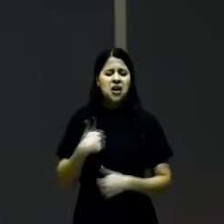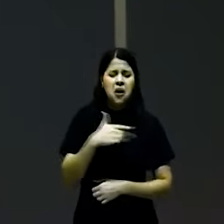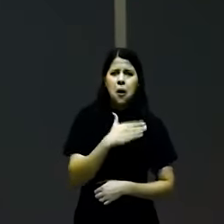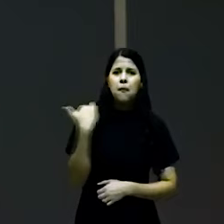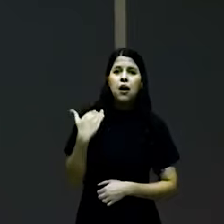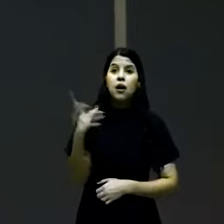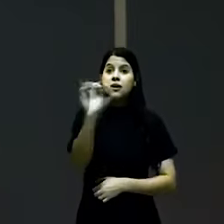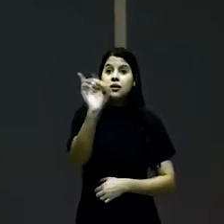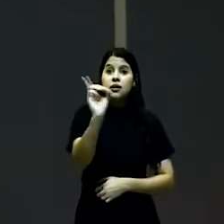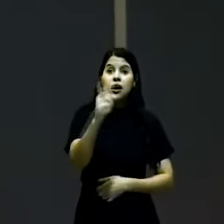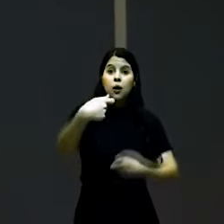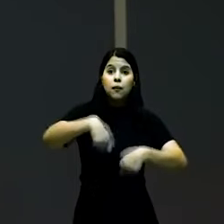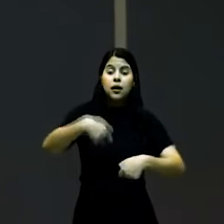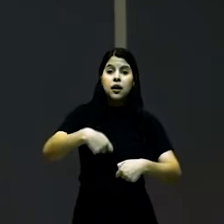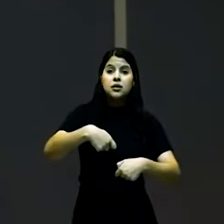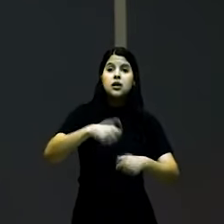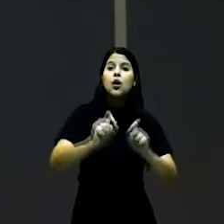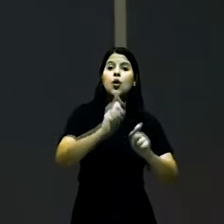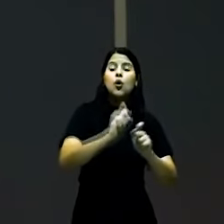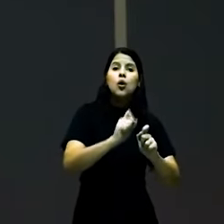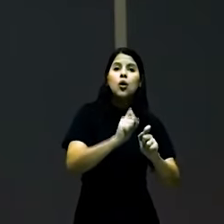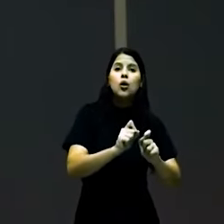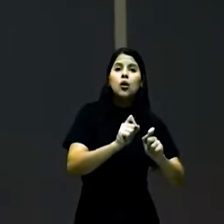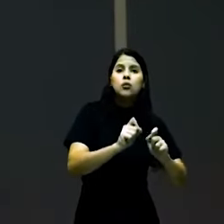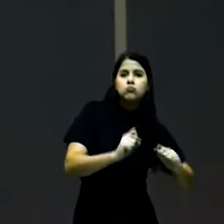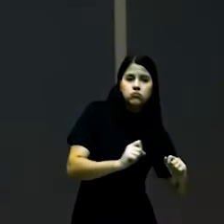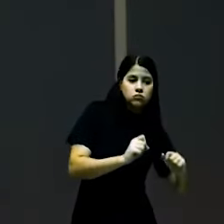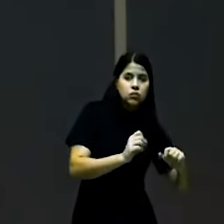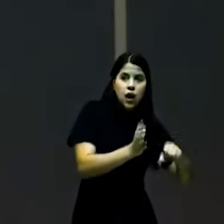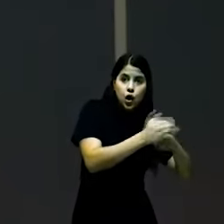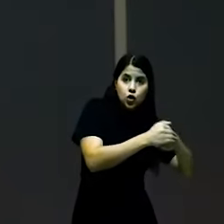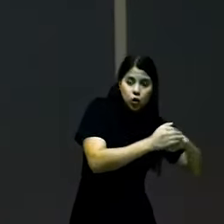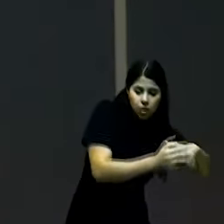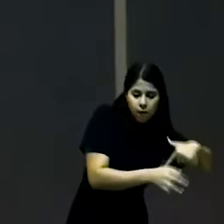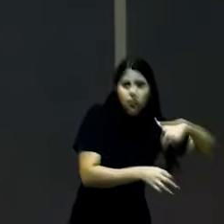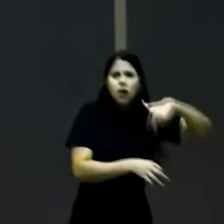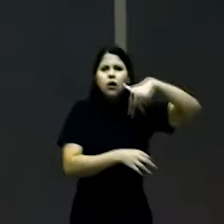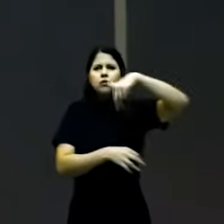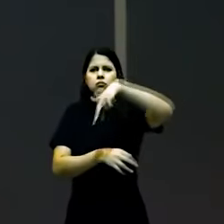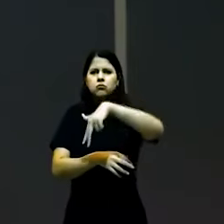Faça como Elias. O texto diz que Elias saiu dali